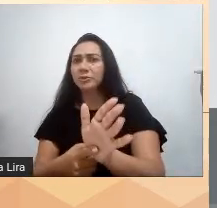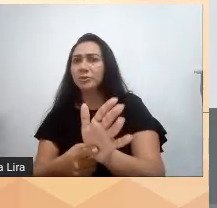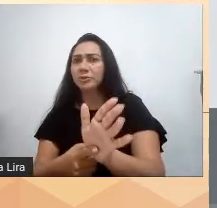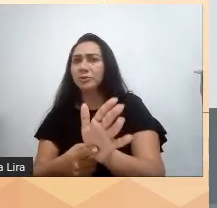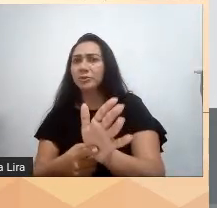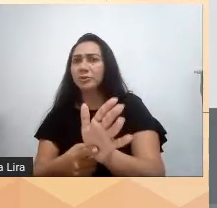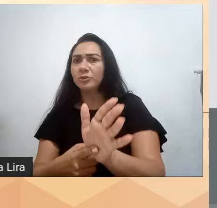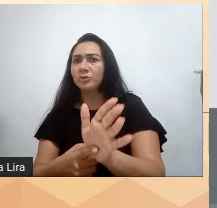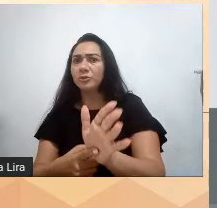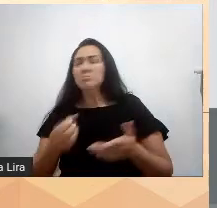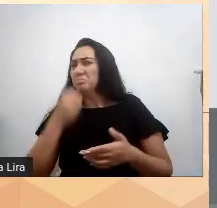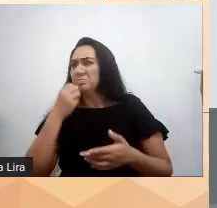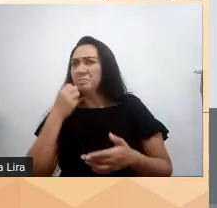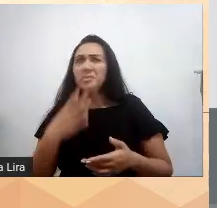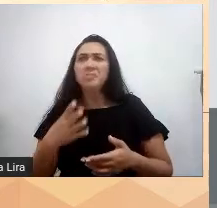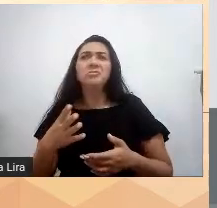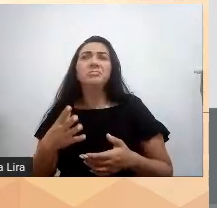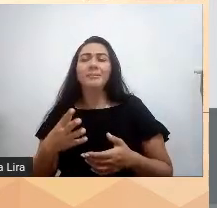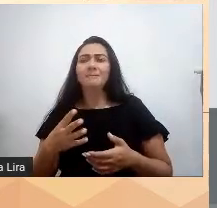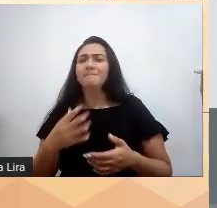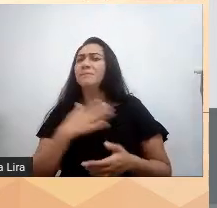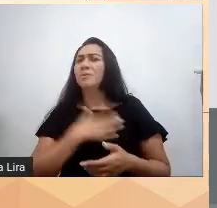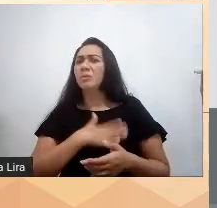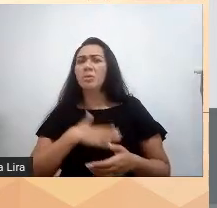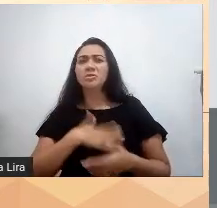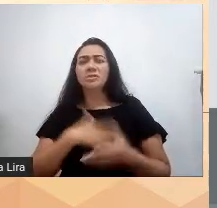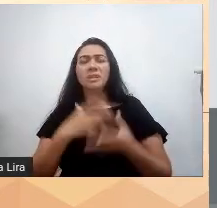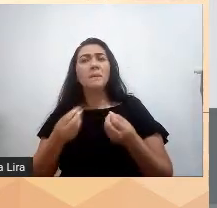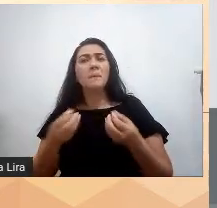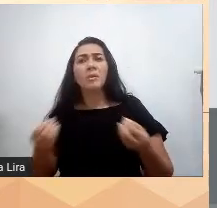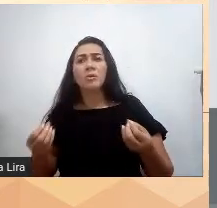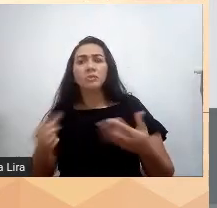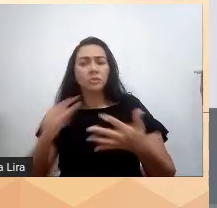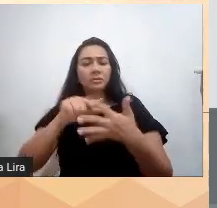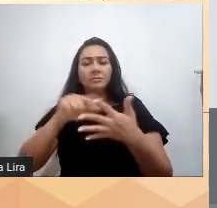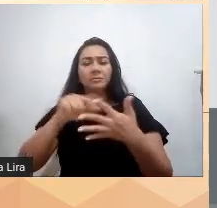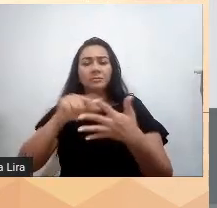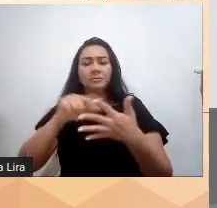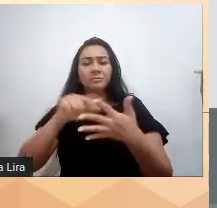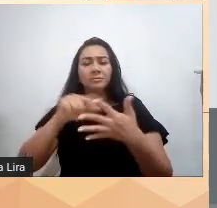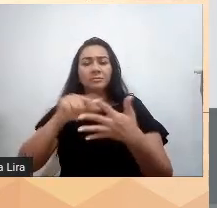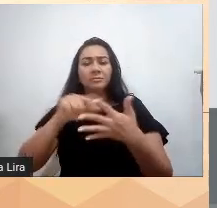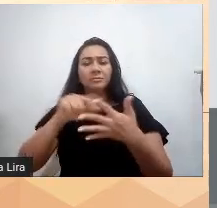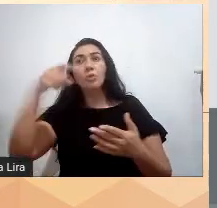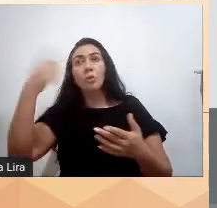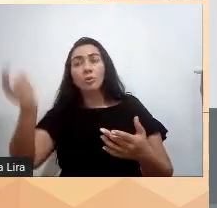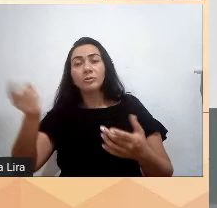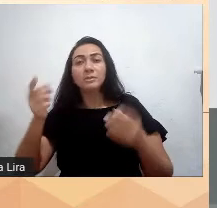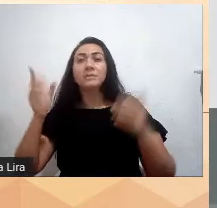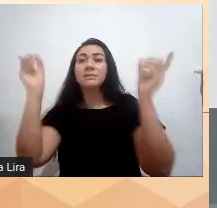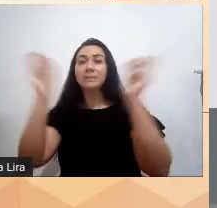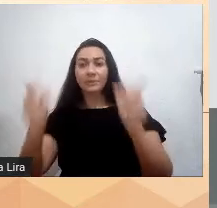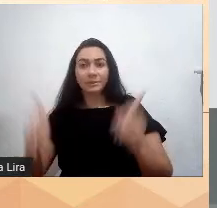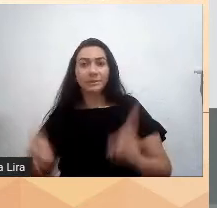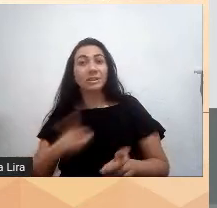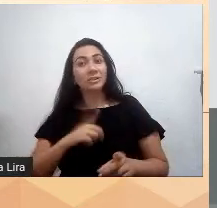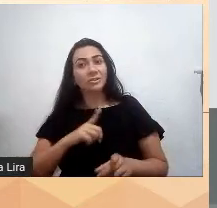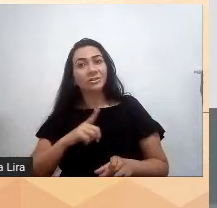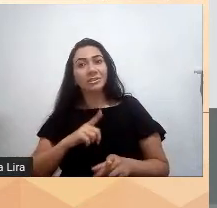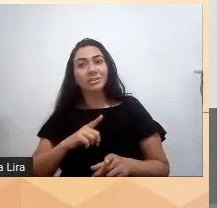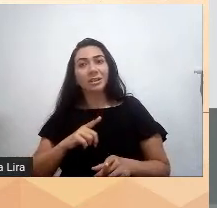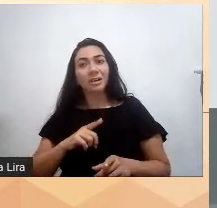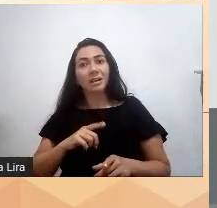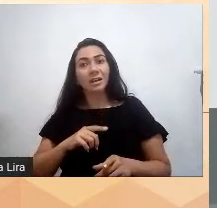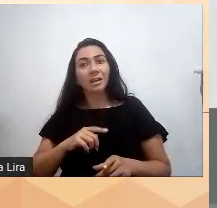ter essa percepção de, poxa, eu tenho que entender que existem pessoas que podem não estar